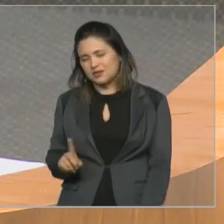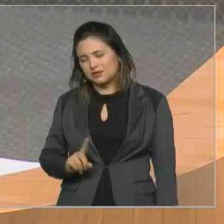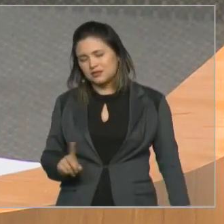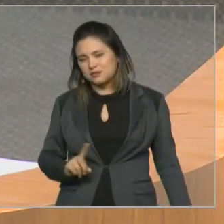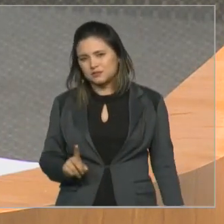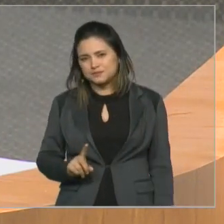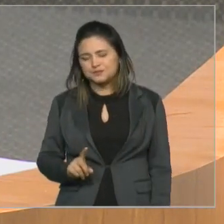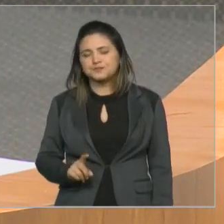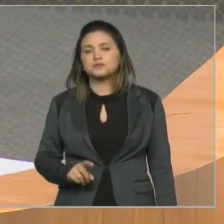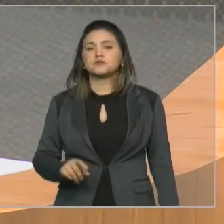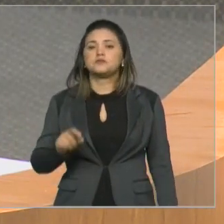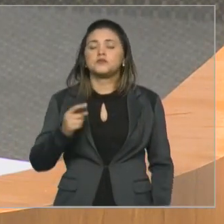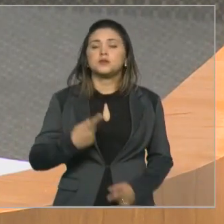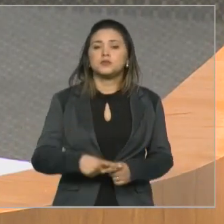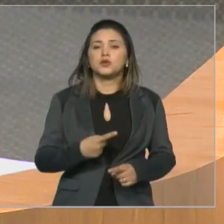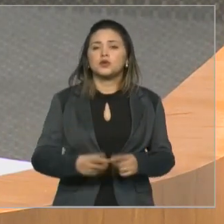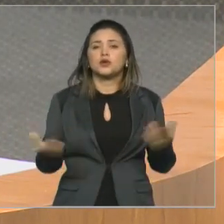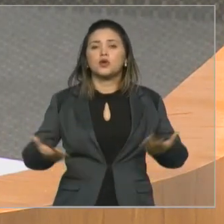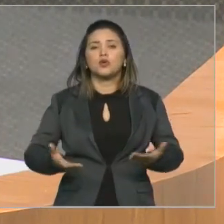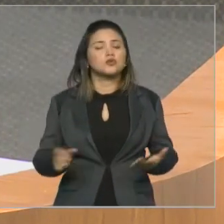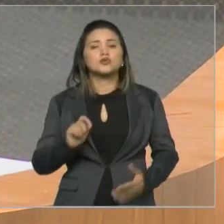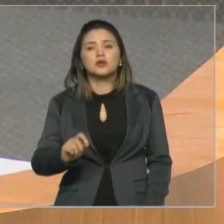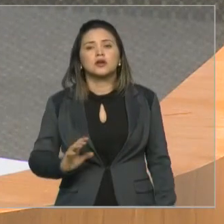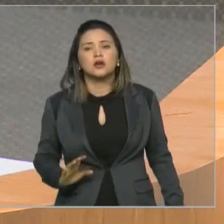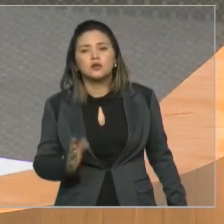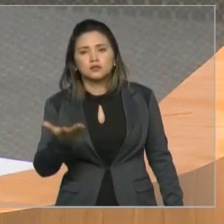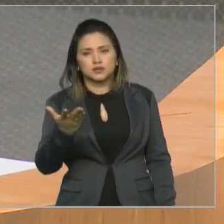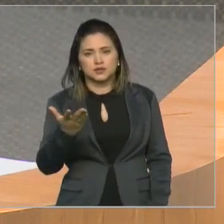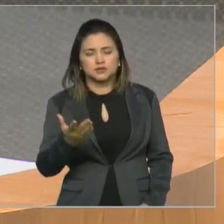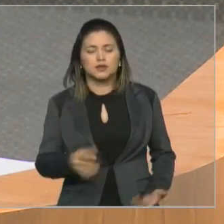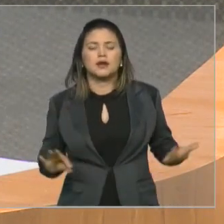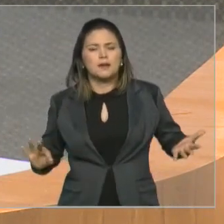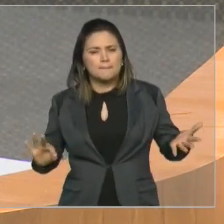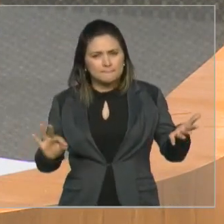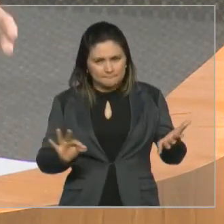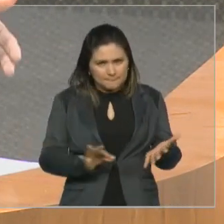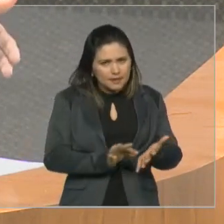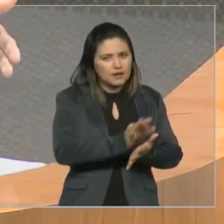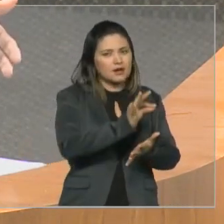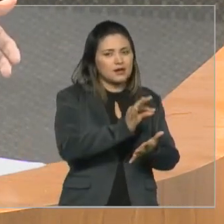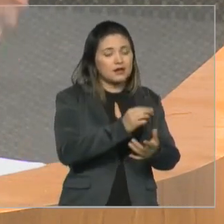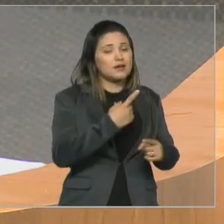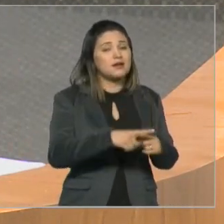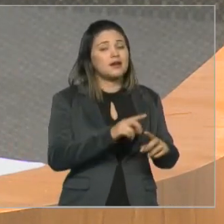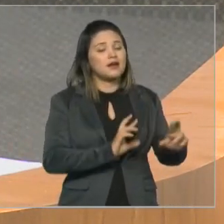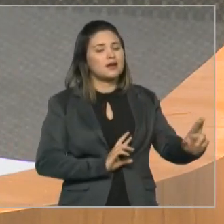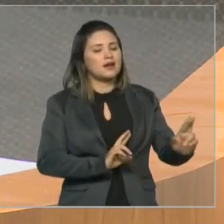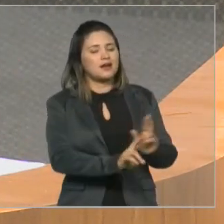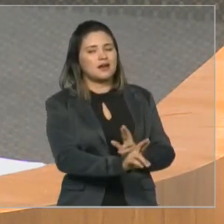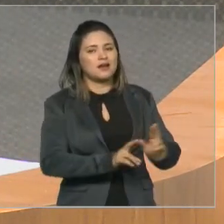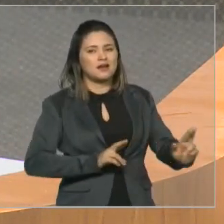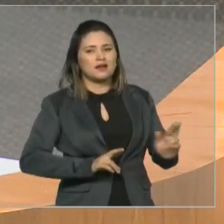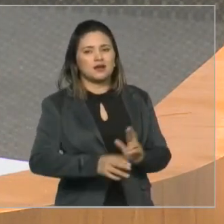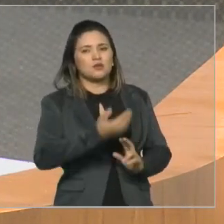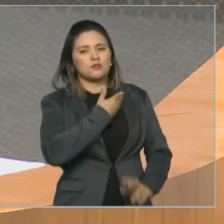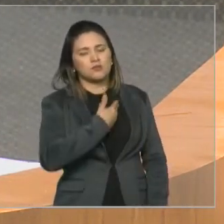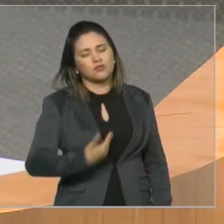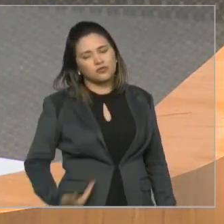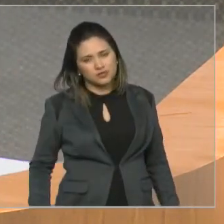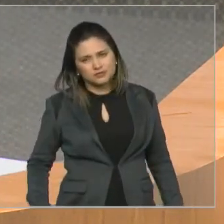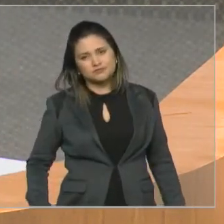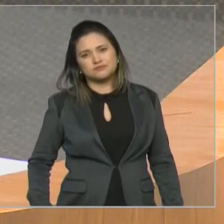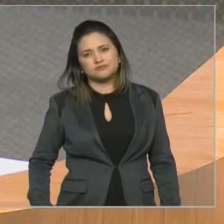desseletivos, a quantidade de babões ligados ao governo simplesmente